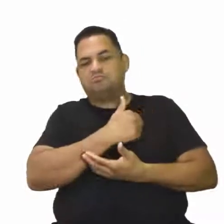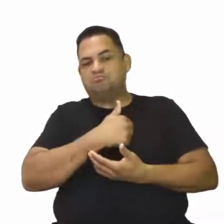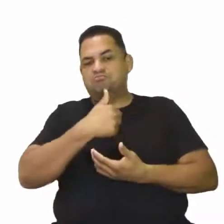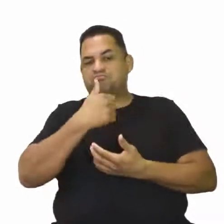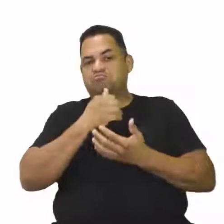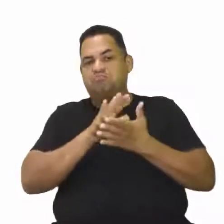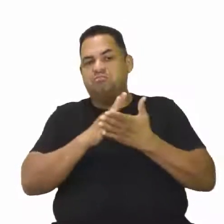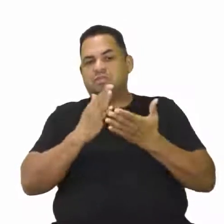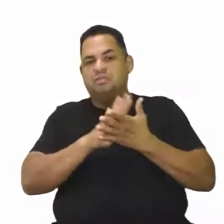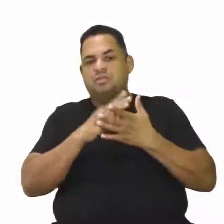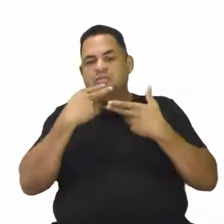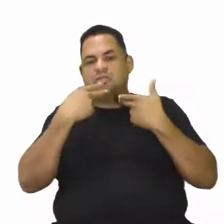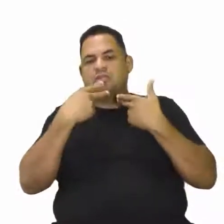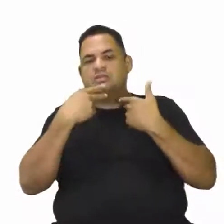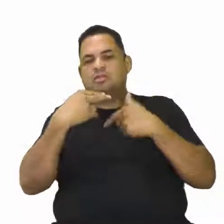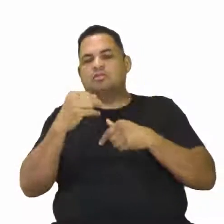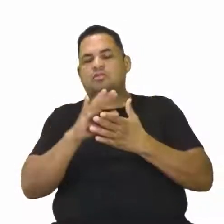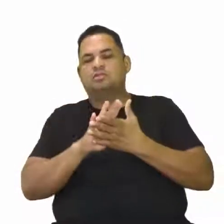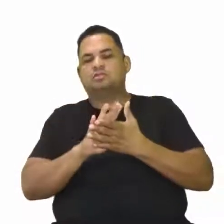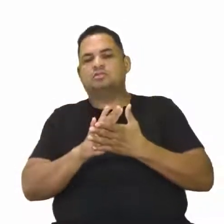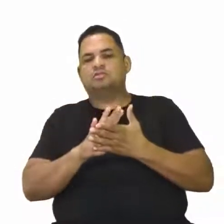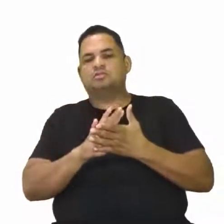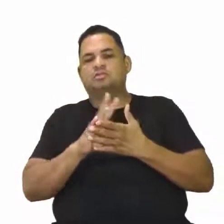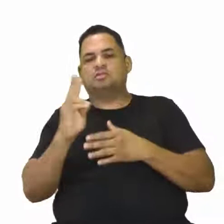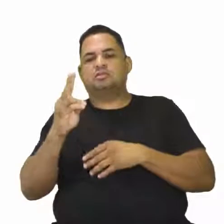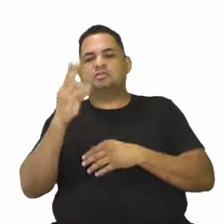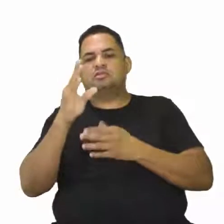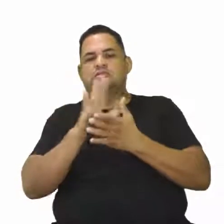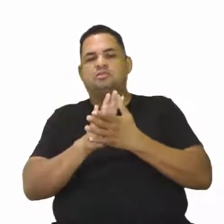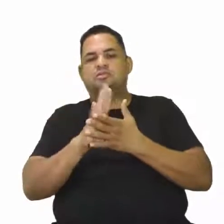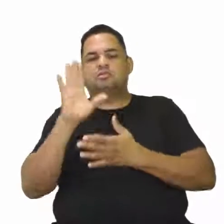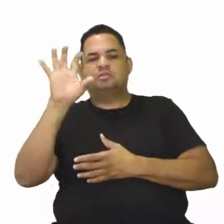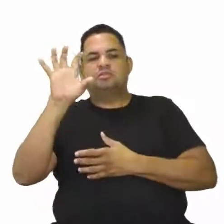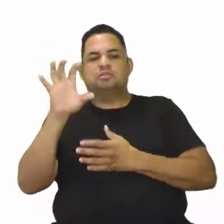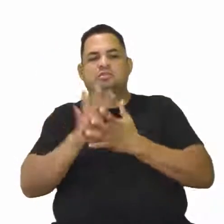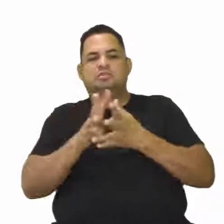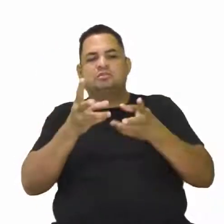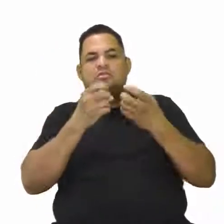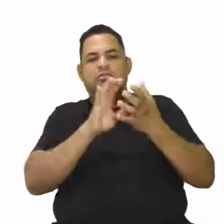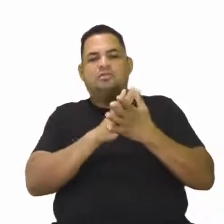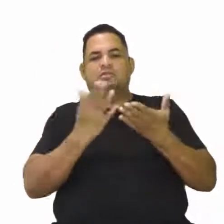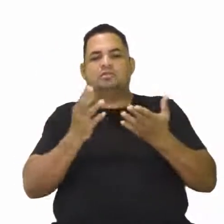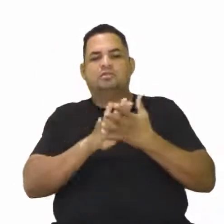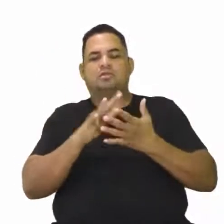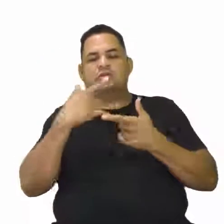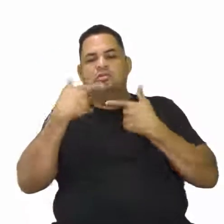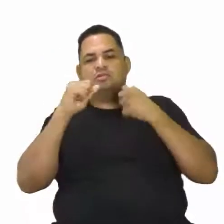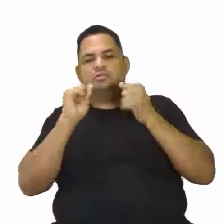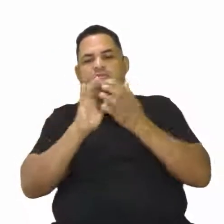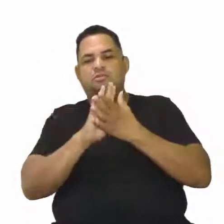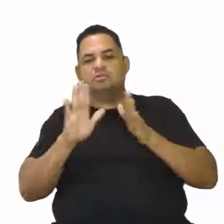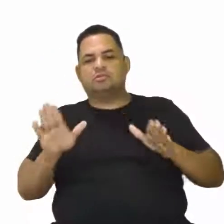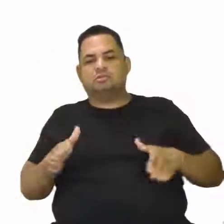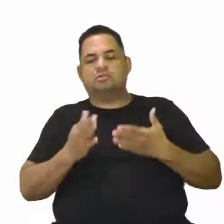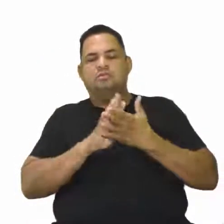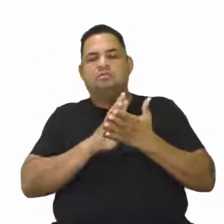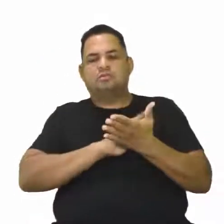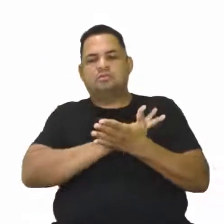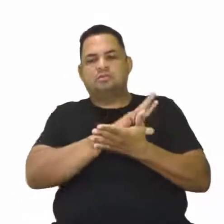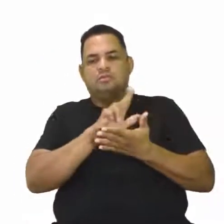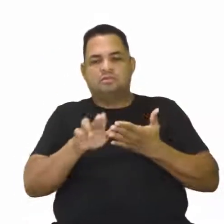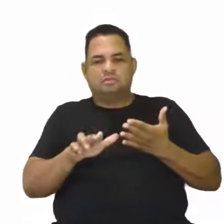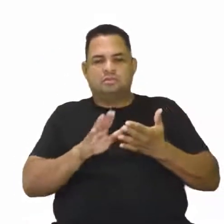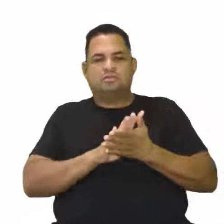para valorizar os aspectos regionais? Ou explorar as relações entre as línguas estudadas para promover a